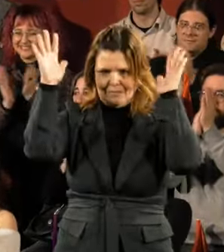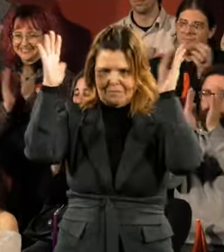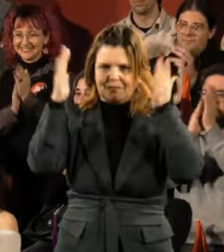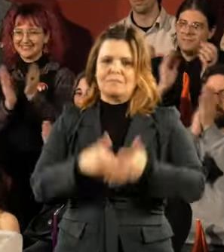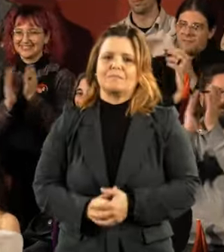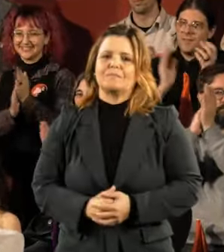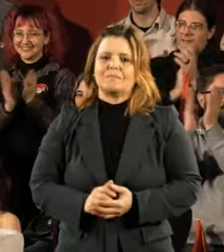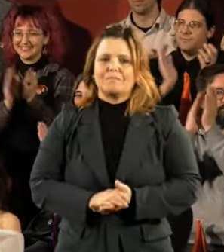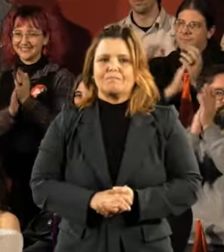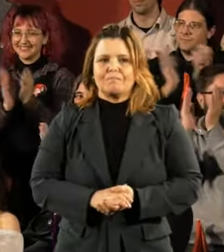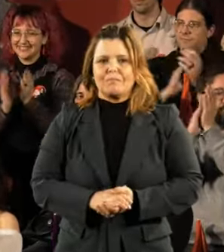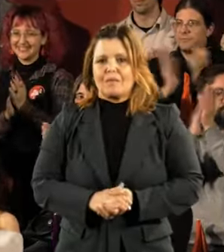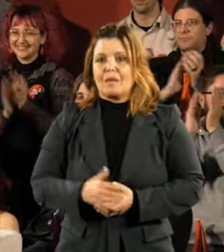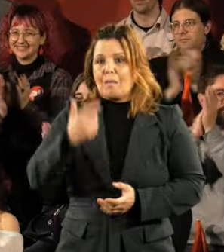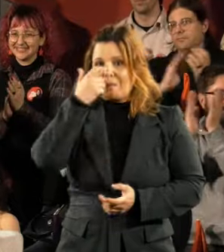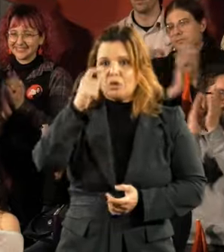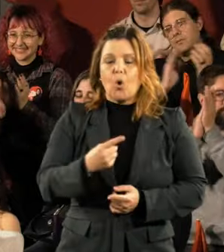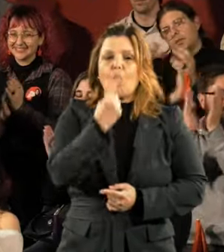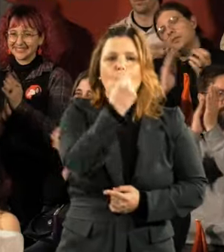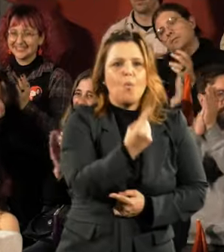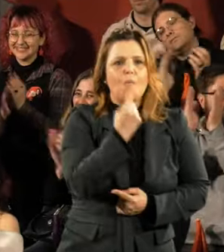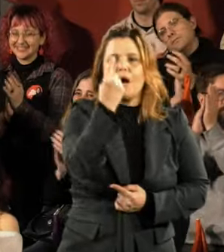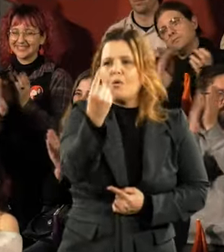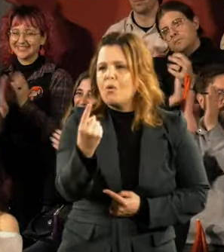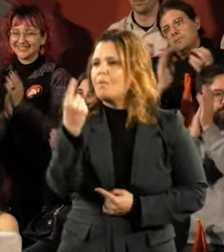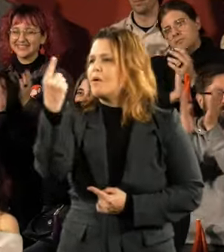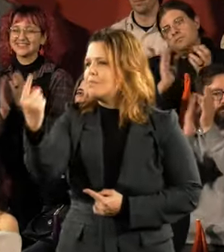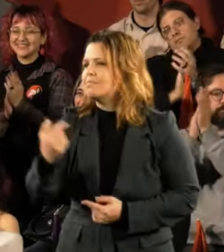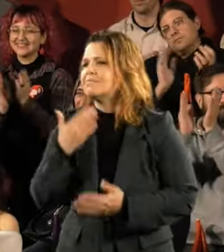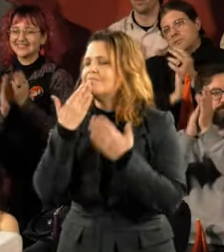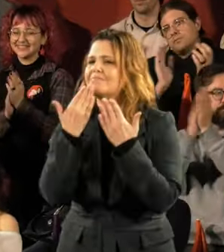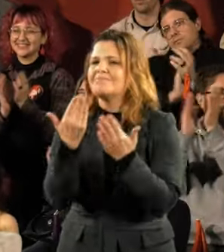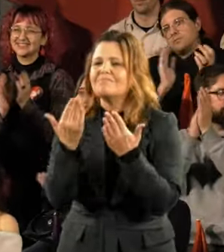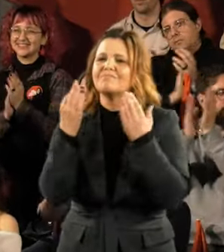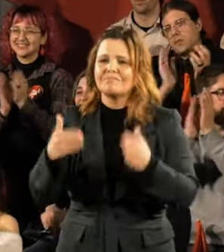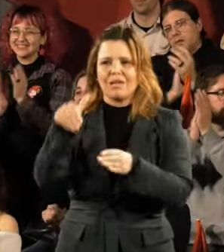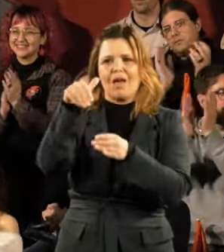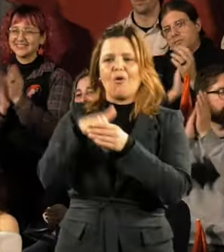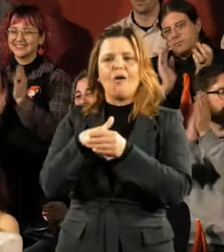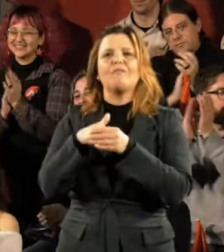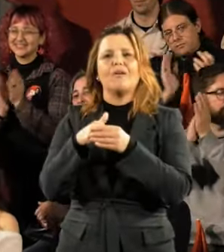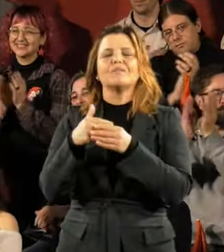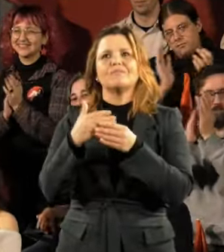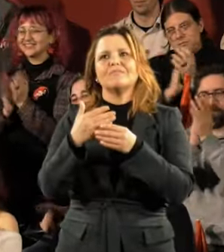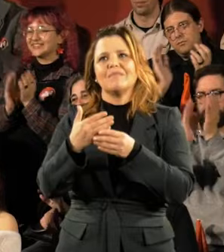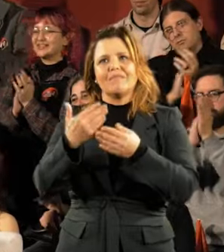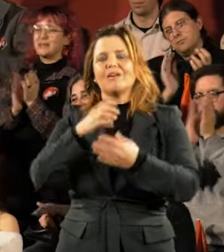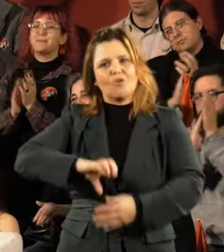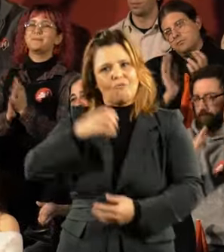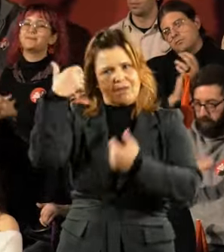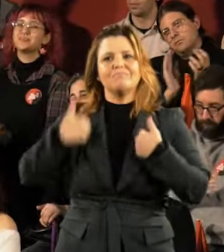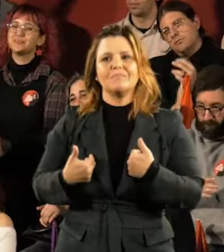Coimbra a cada uma delas agradecemos esse voto de confiança